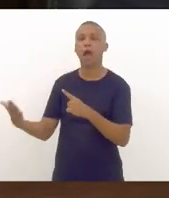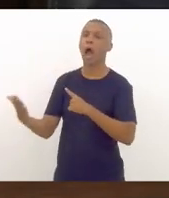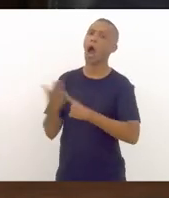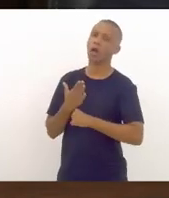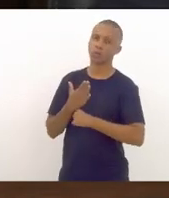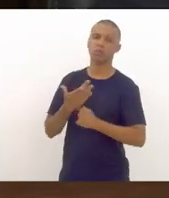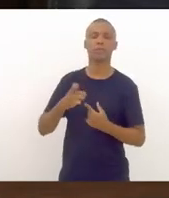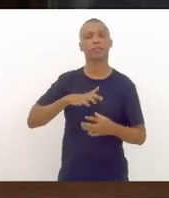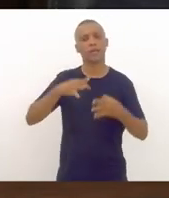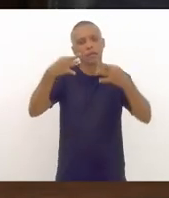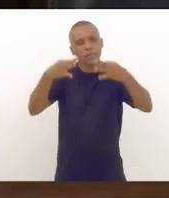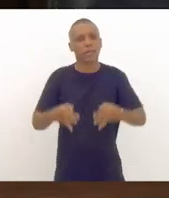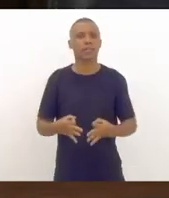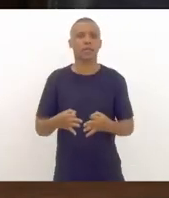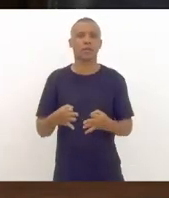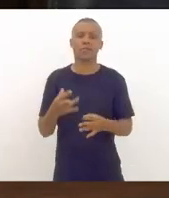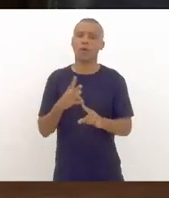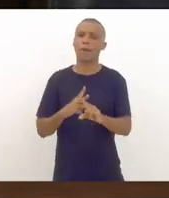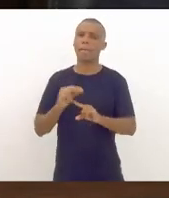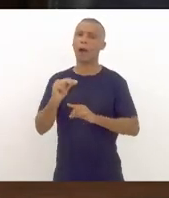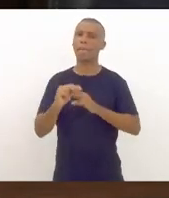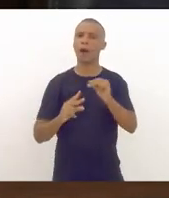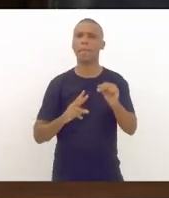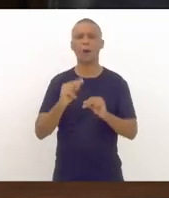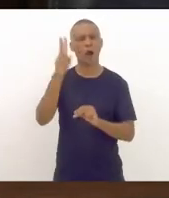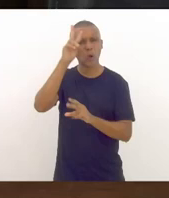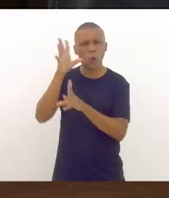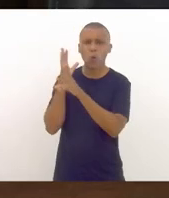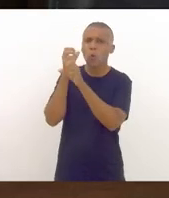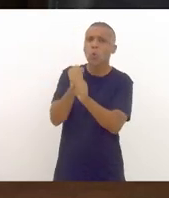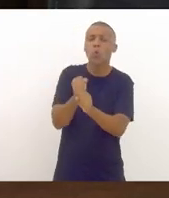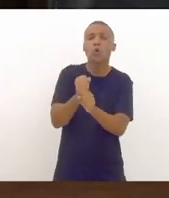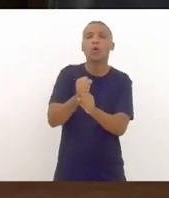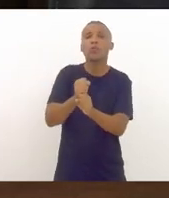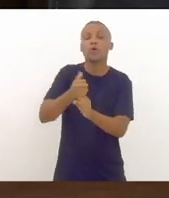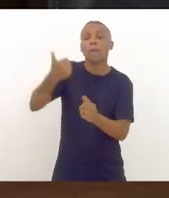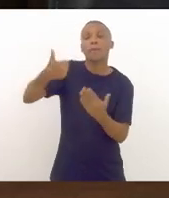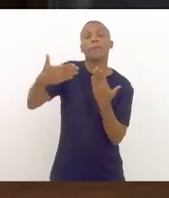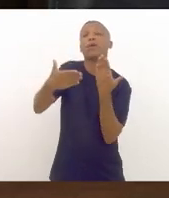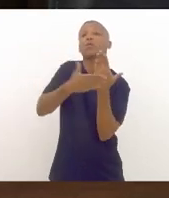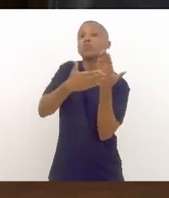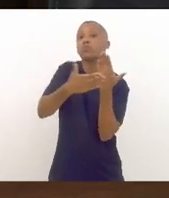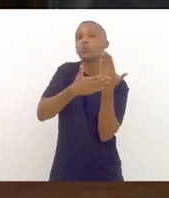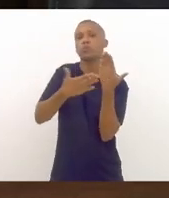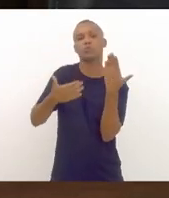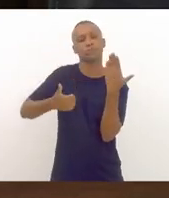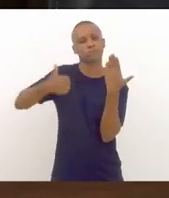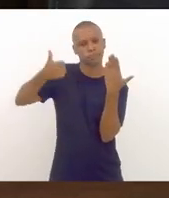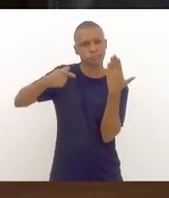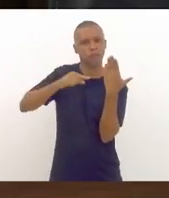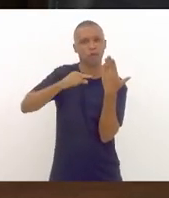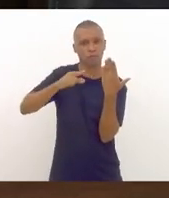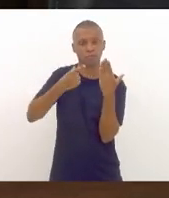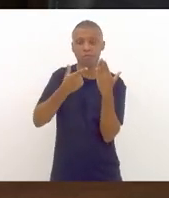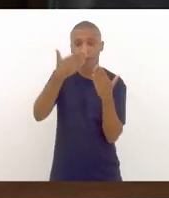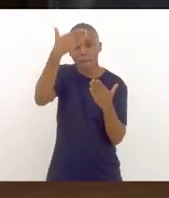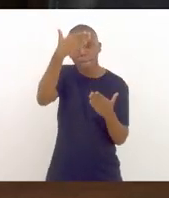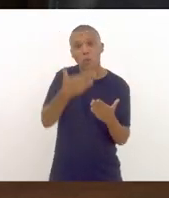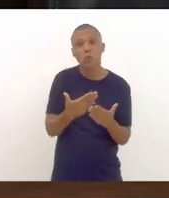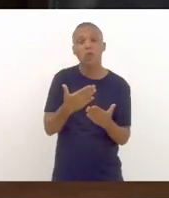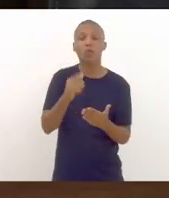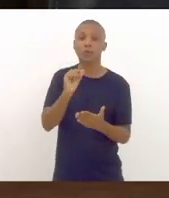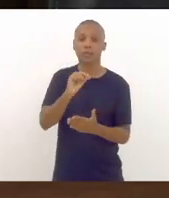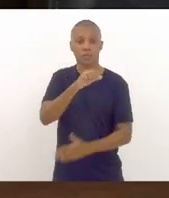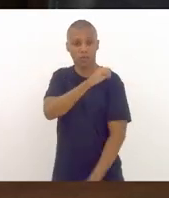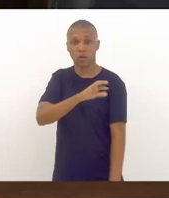Com certeza, foi uma vitória histórica, uma vitória em primeiro turno, uma vitória que demonstrou o quanto o